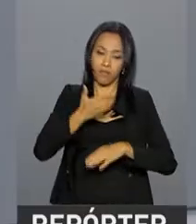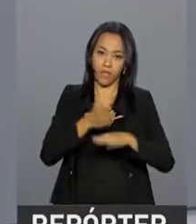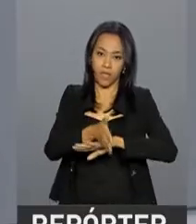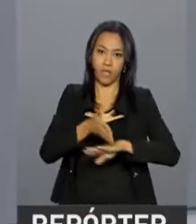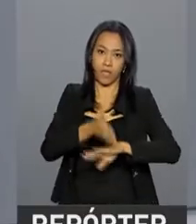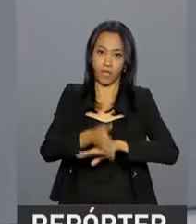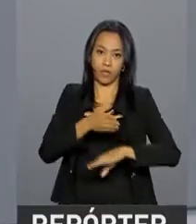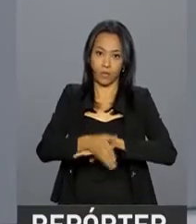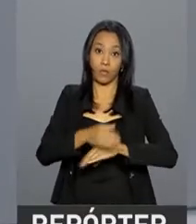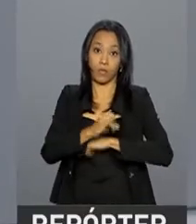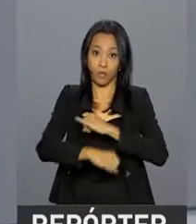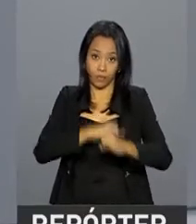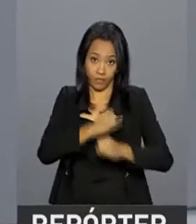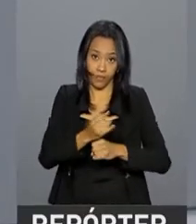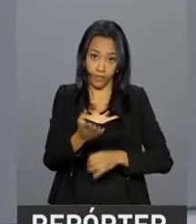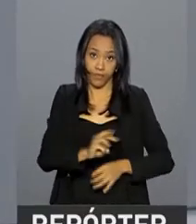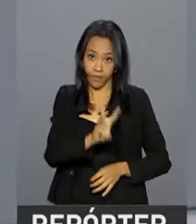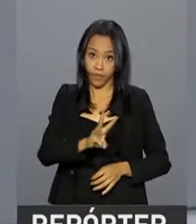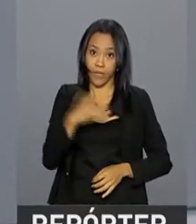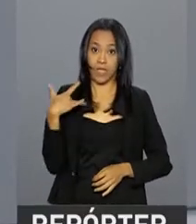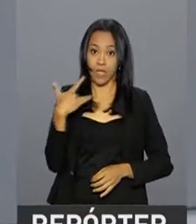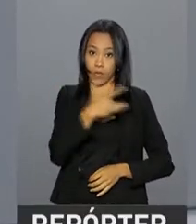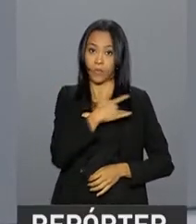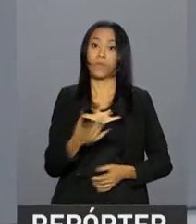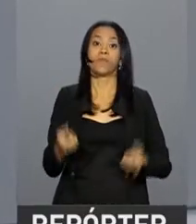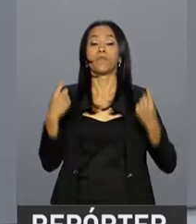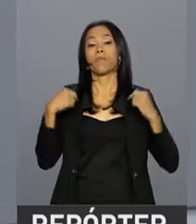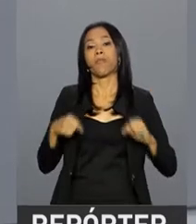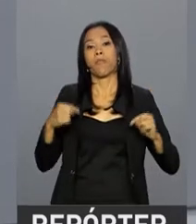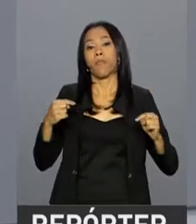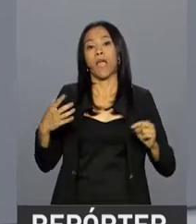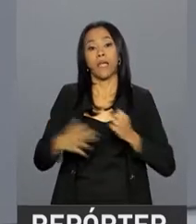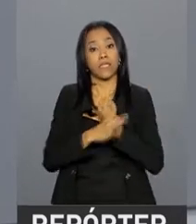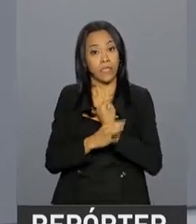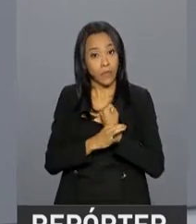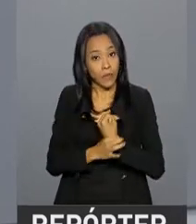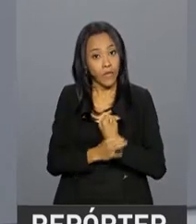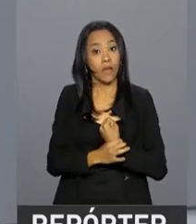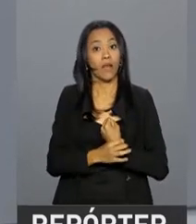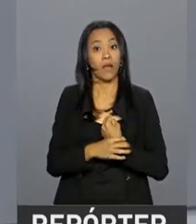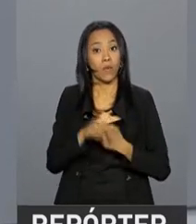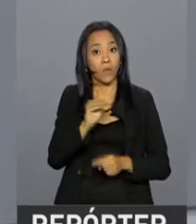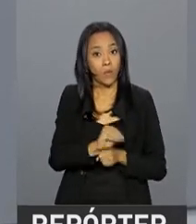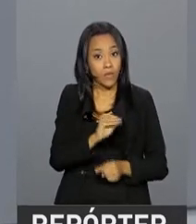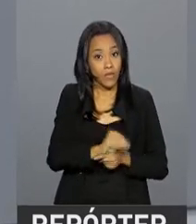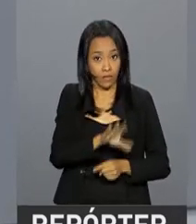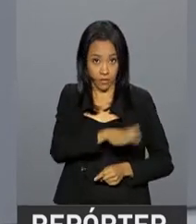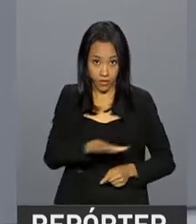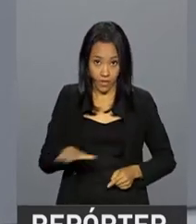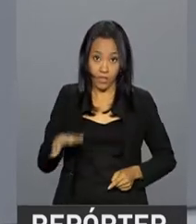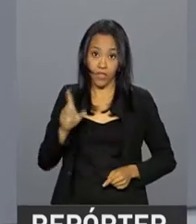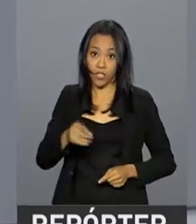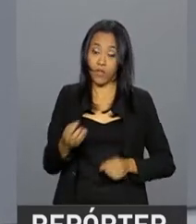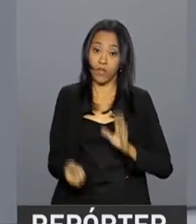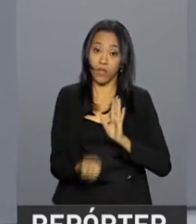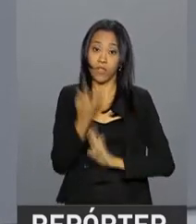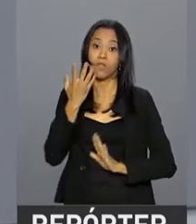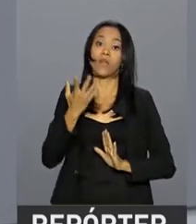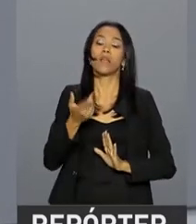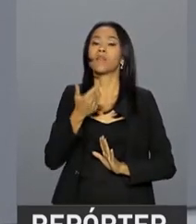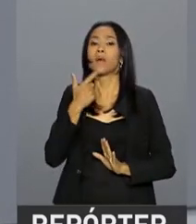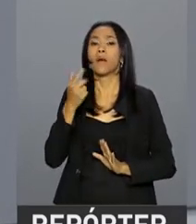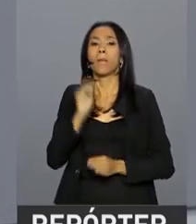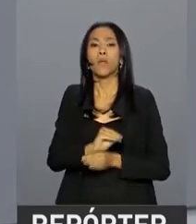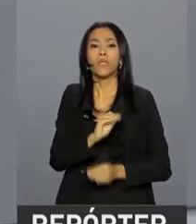para garantir a segurança dos menores de idade nesta época de festas de carnaval foi lançada a campanha nacional de